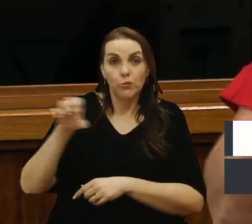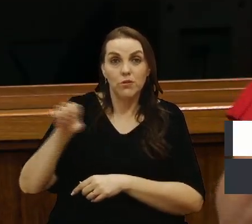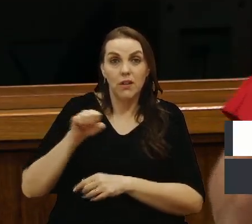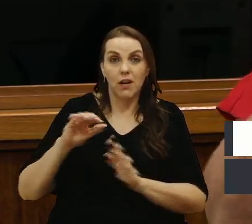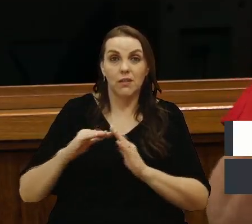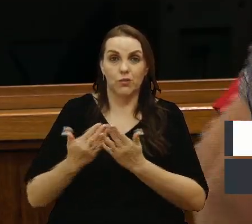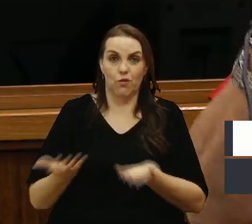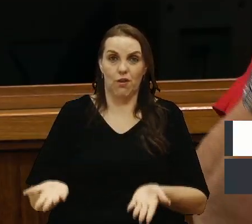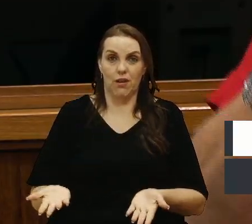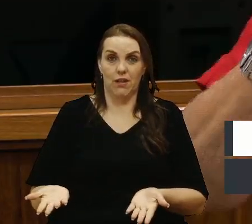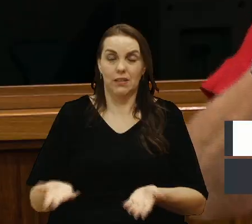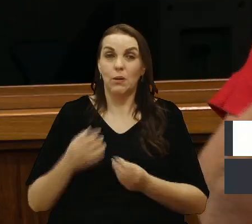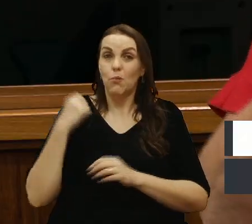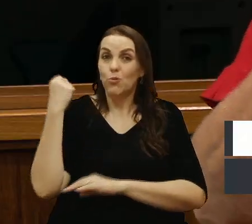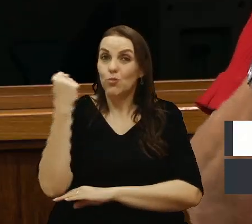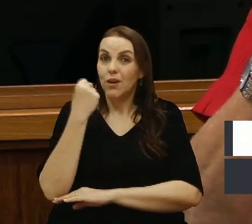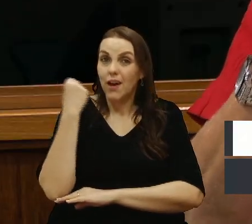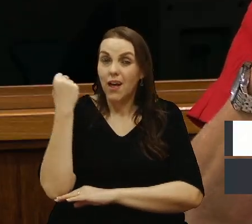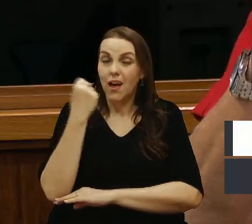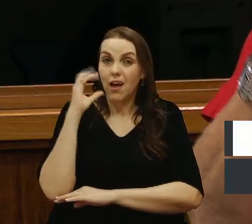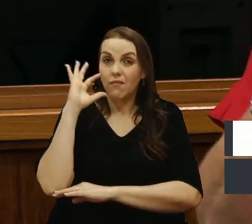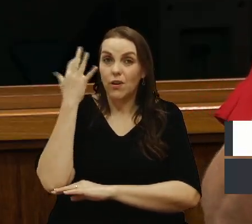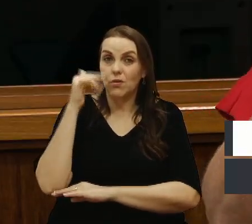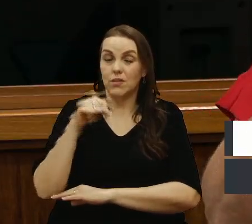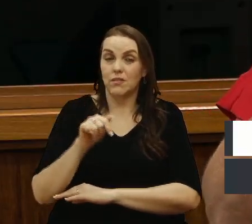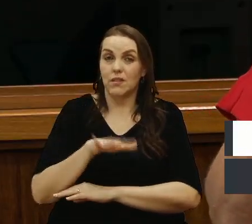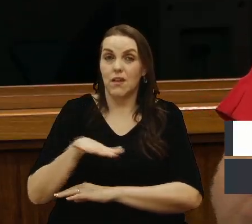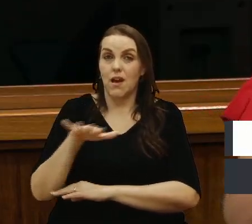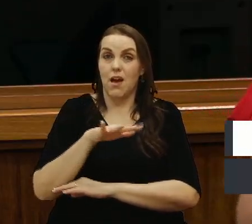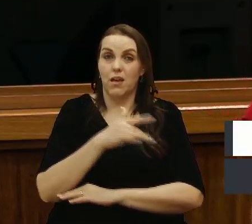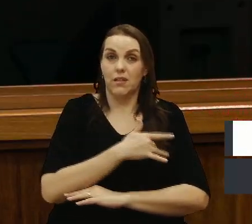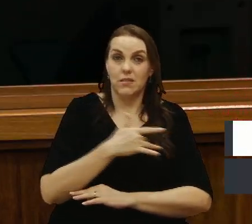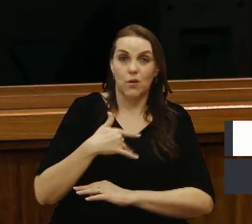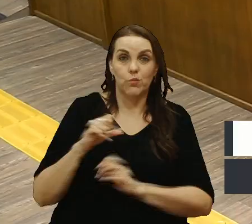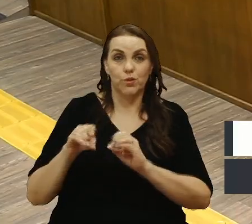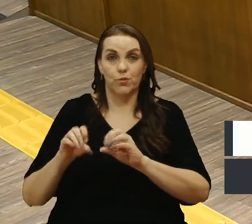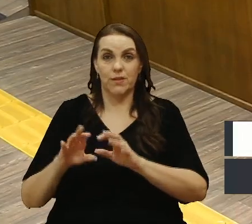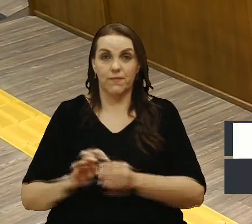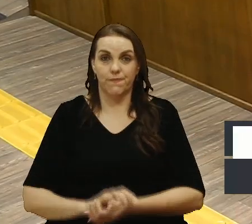Então, assim, é muito grave o que está acontecendo na nossa área da saúde e educação.